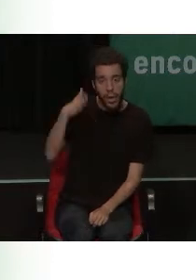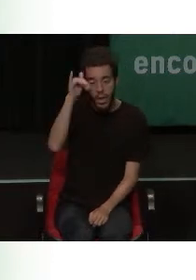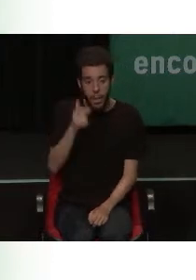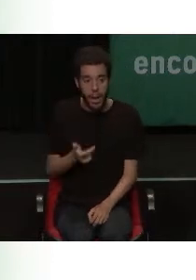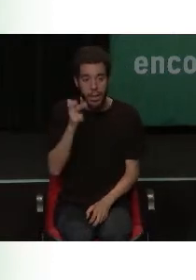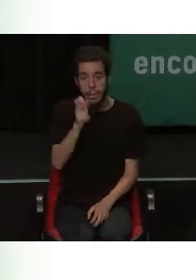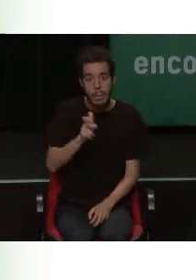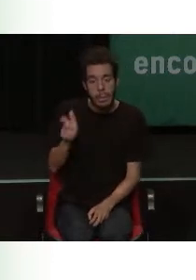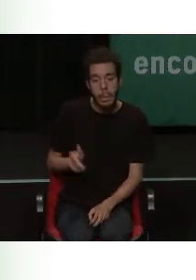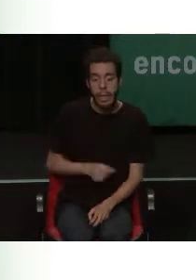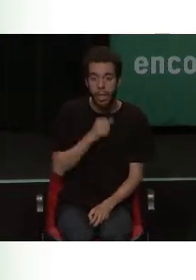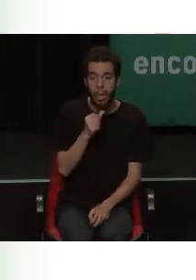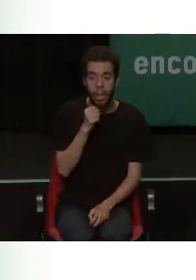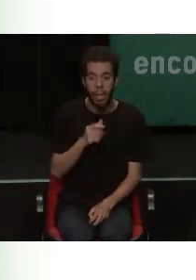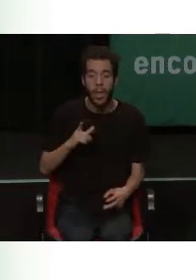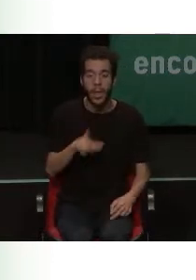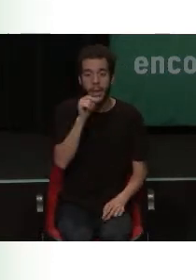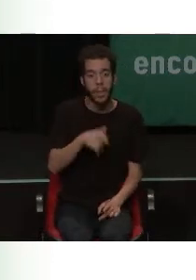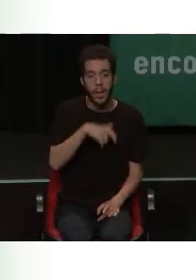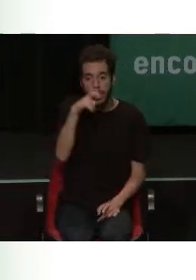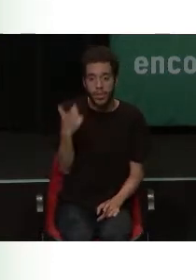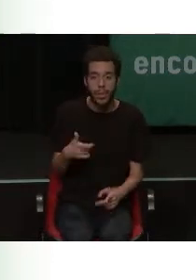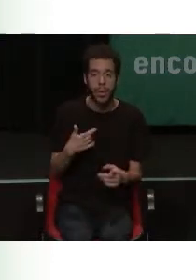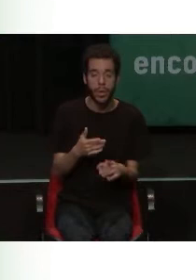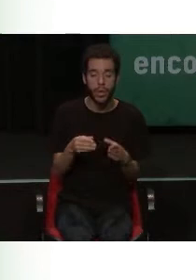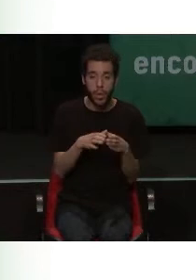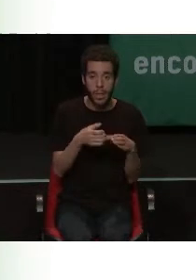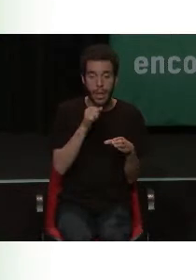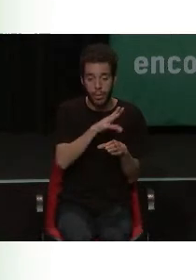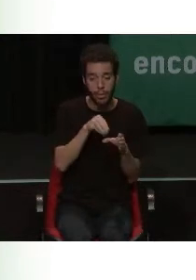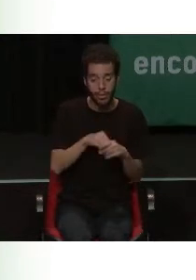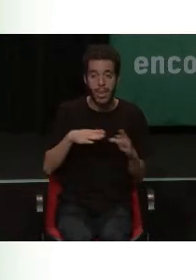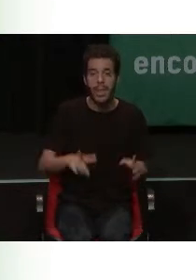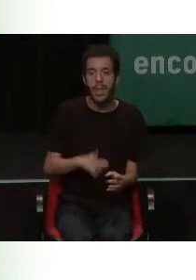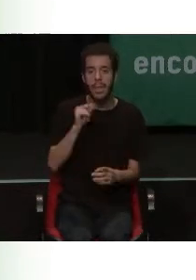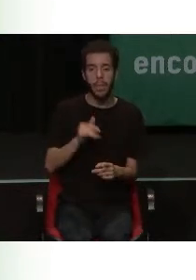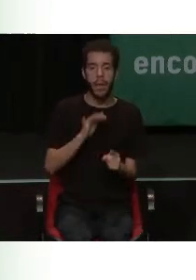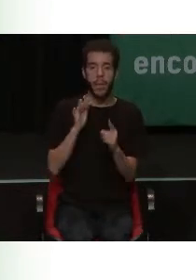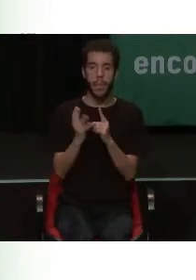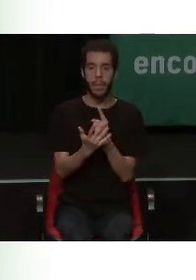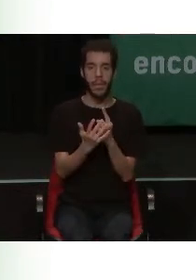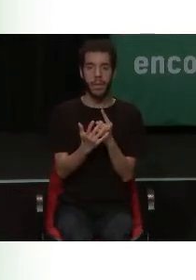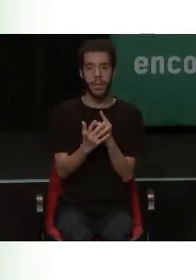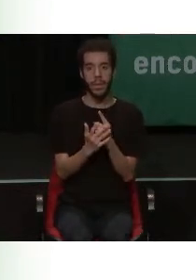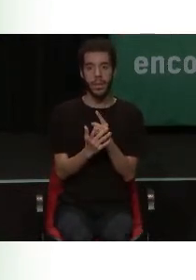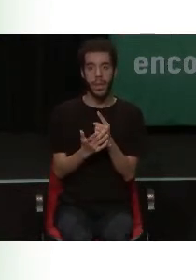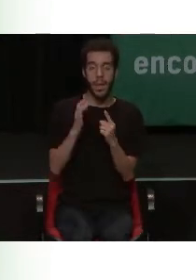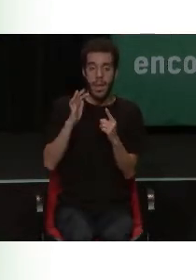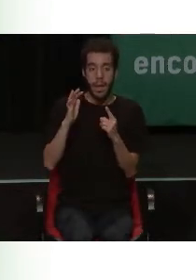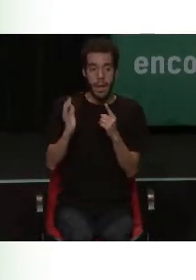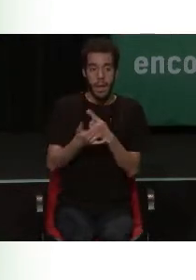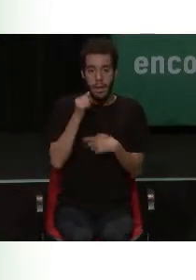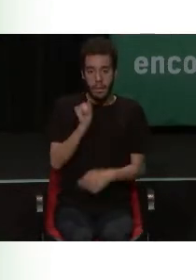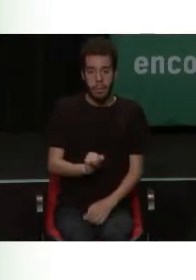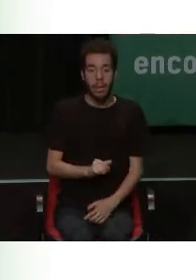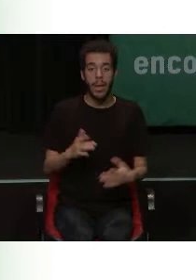e também aos indivíduos na própria comunidade, bem como ao ambiente que envolve toda esta dinâmica.